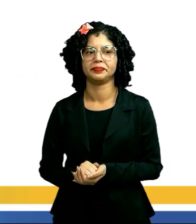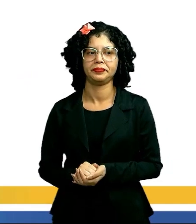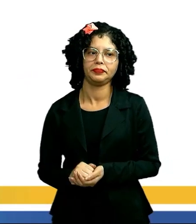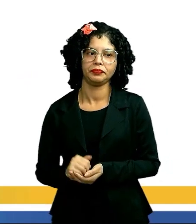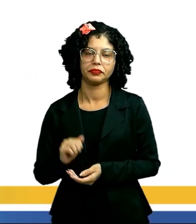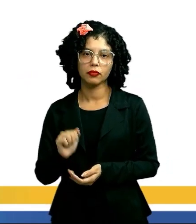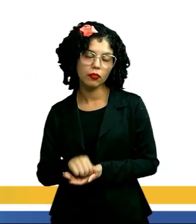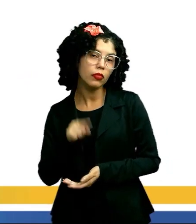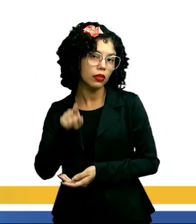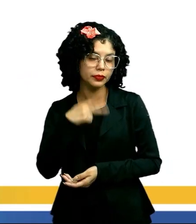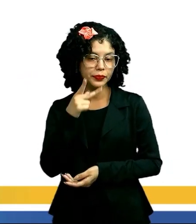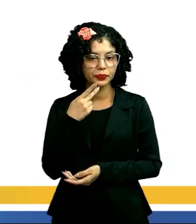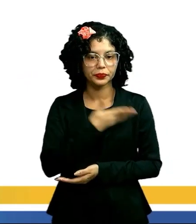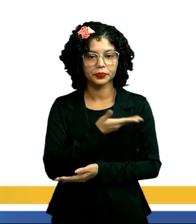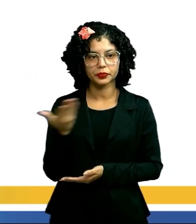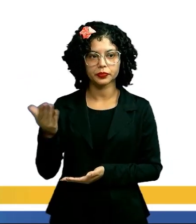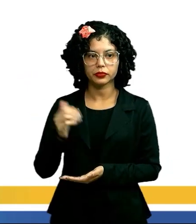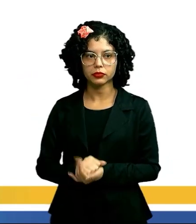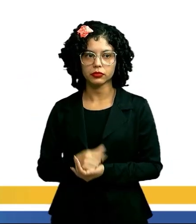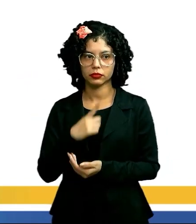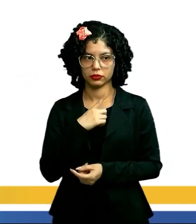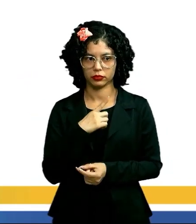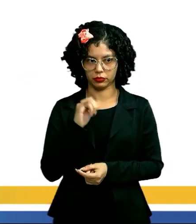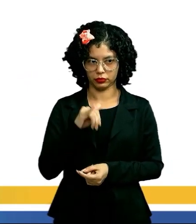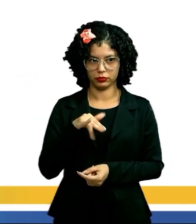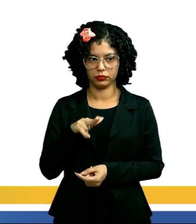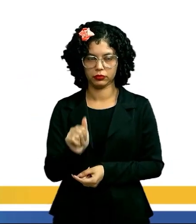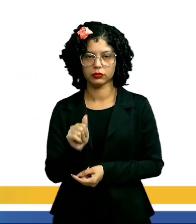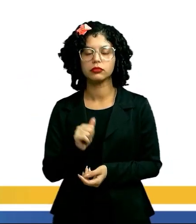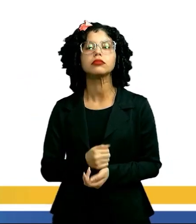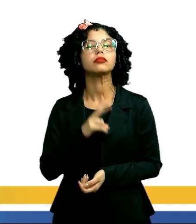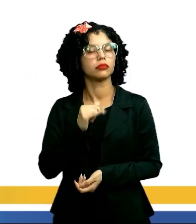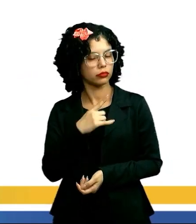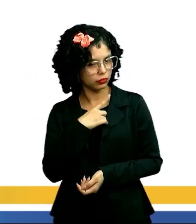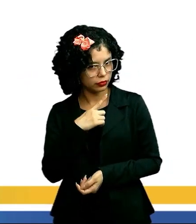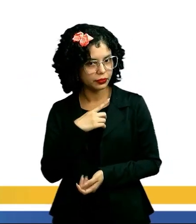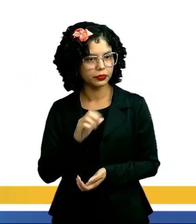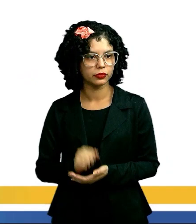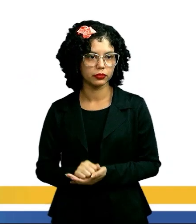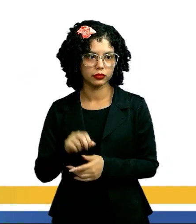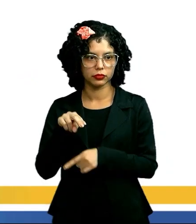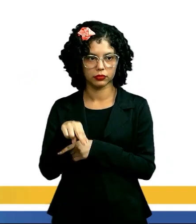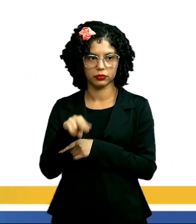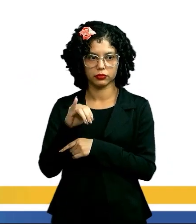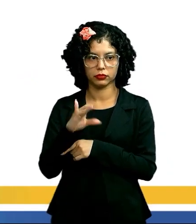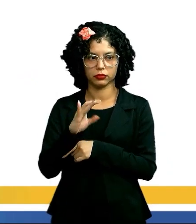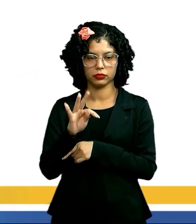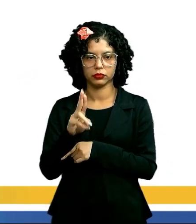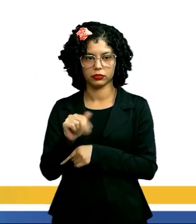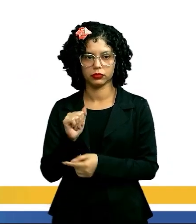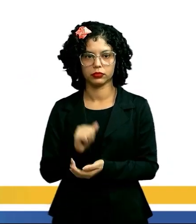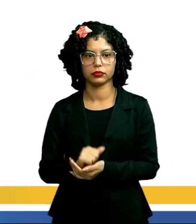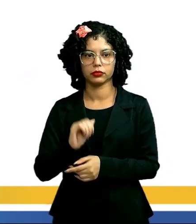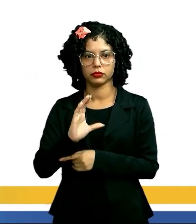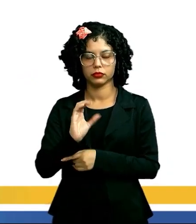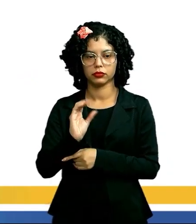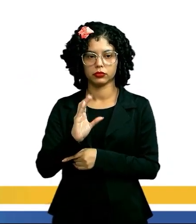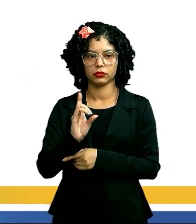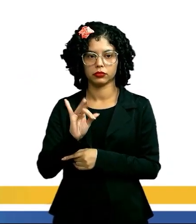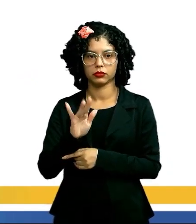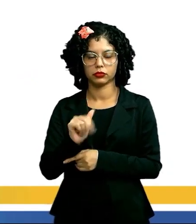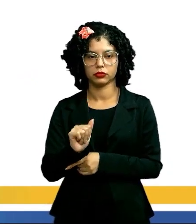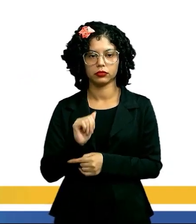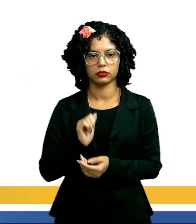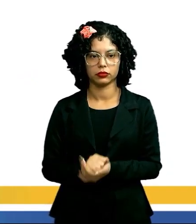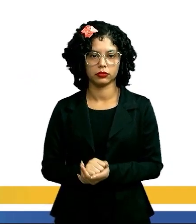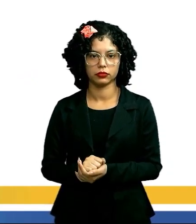funções aminas, que é aquilo que eu falei para vocês. Normalmente o que termina em ina vai ter uma função amina, ó, então tem a molécula de nicotina, a molécula